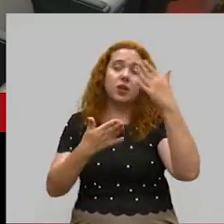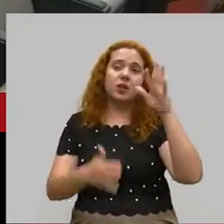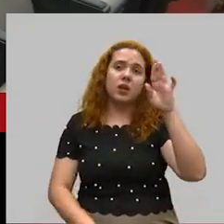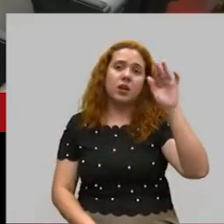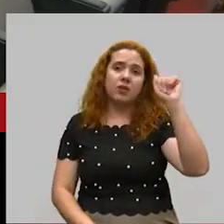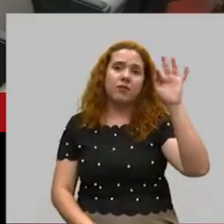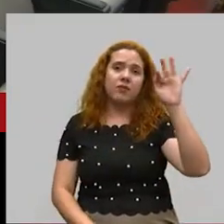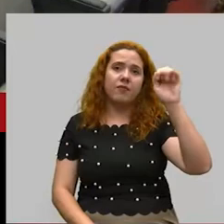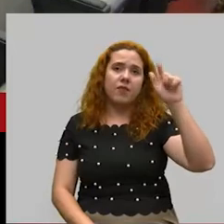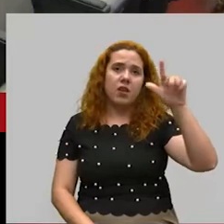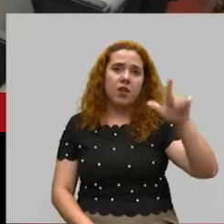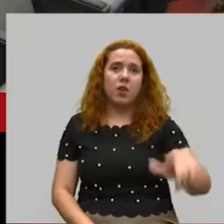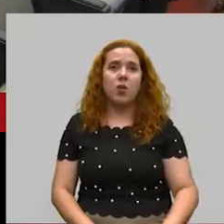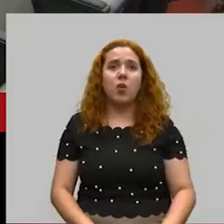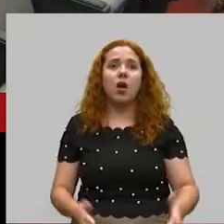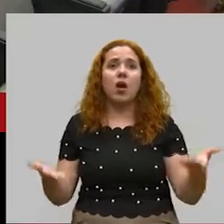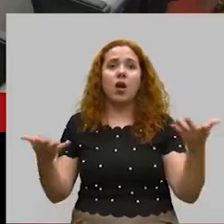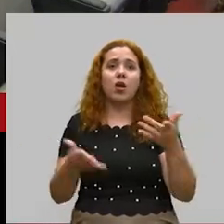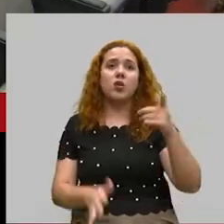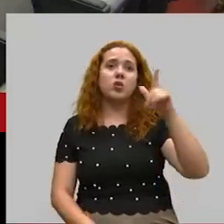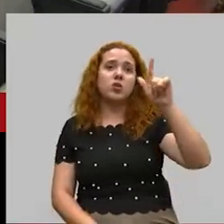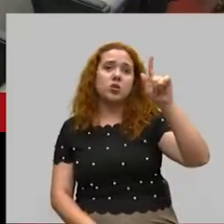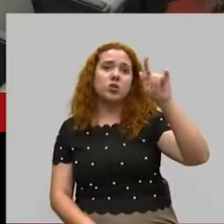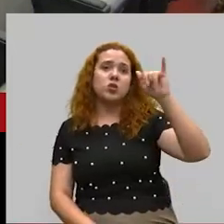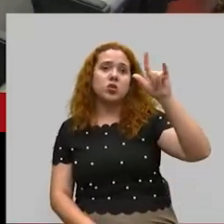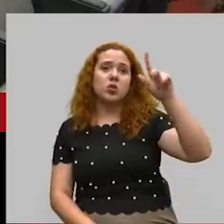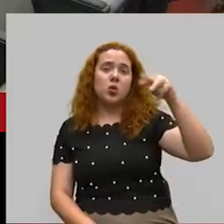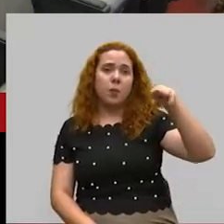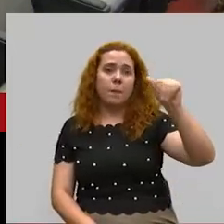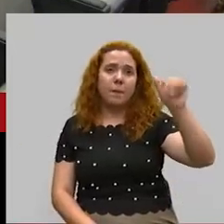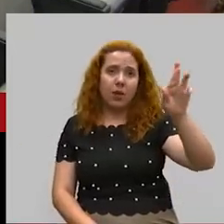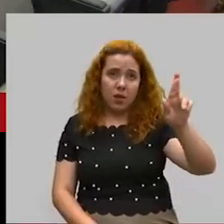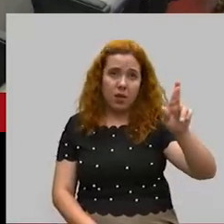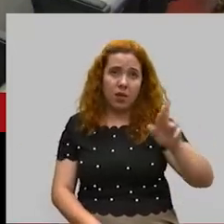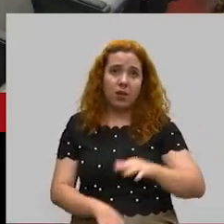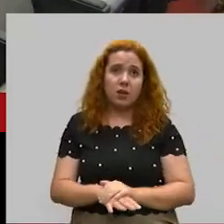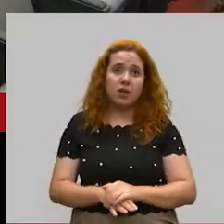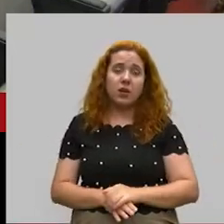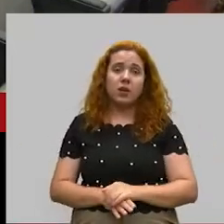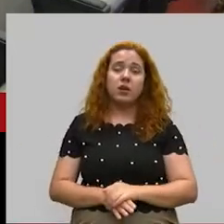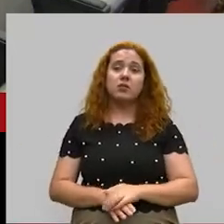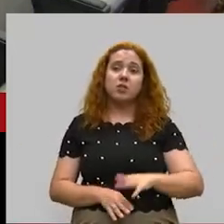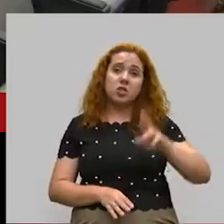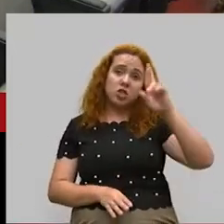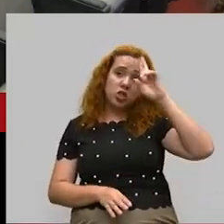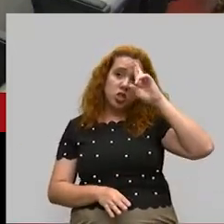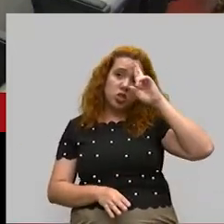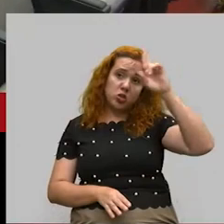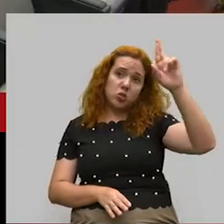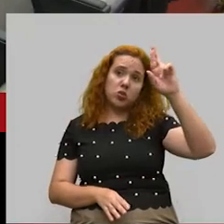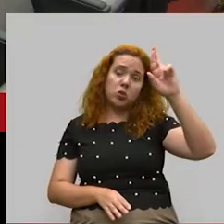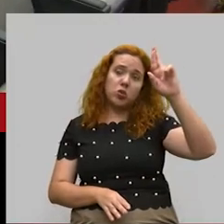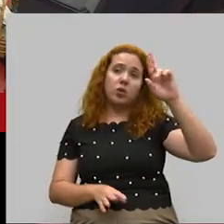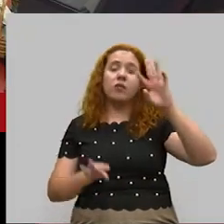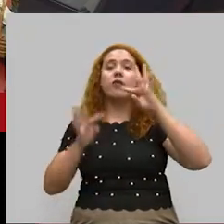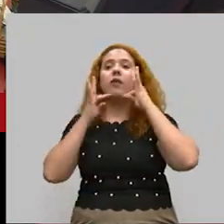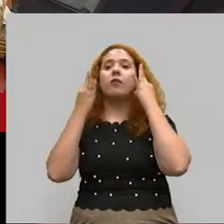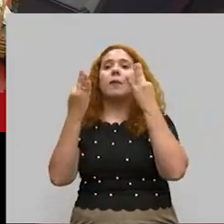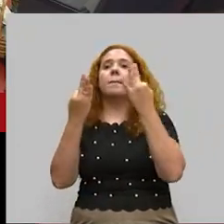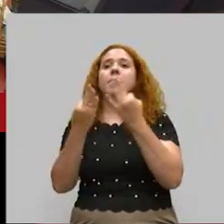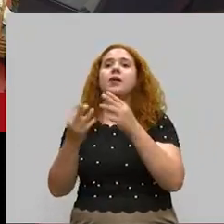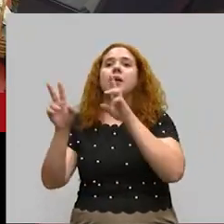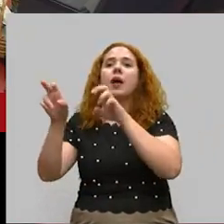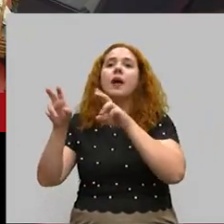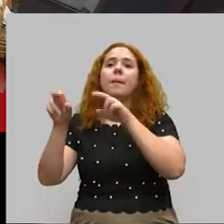vou passar agora pro Gilmar do Gilmar de Souza o Gilmar que é diretor da Escola famíliar Agrícola Paulo freir